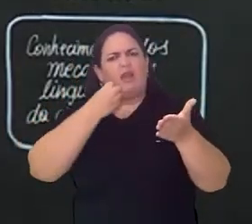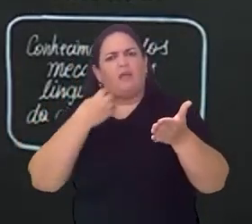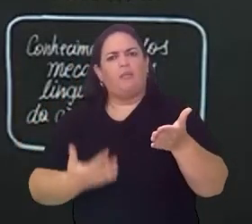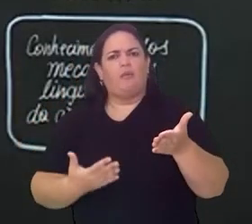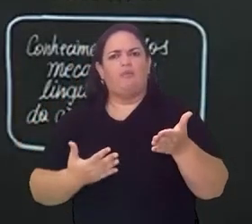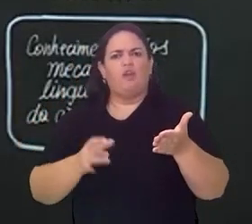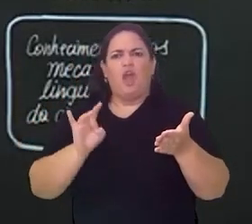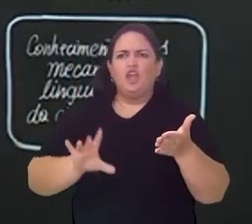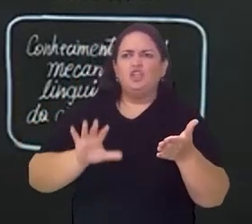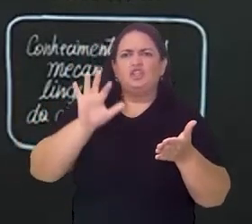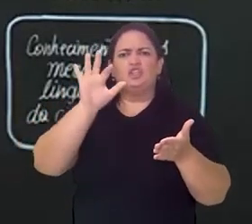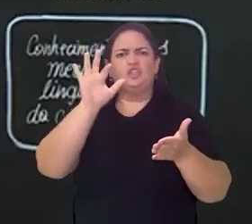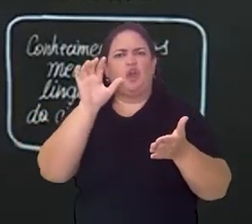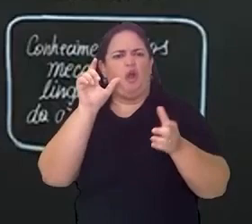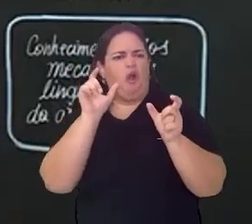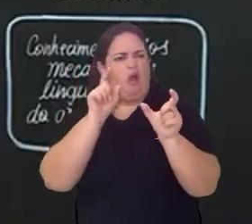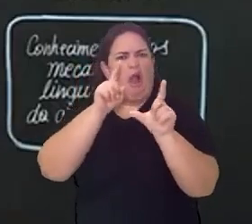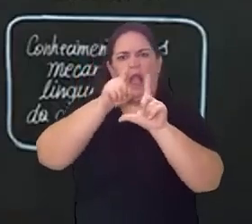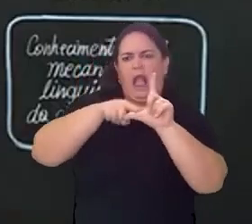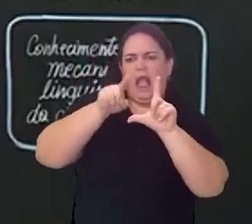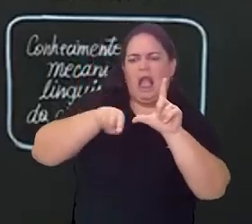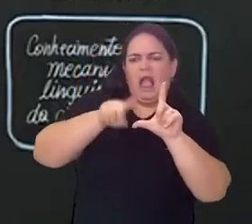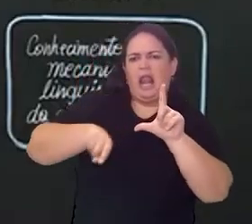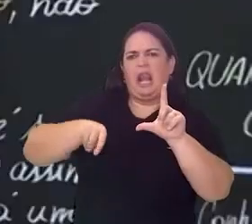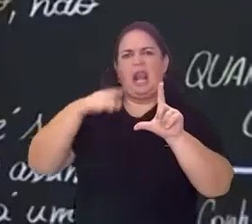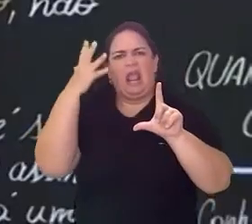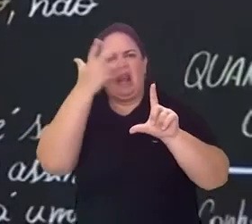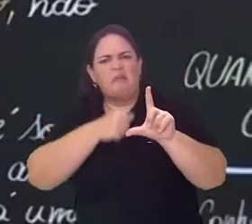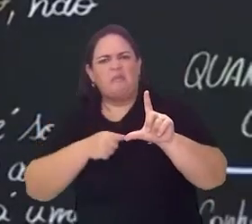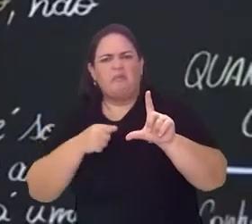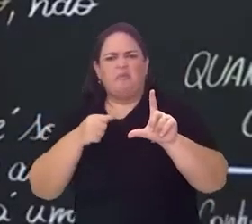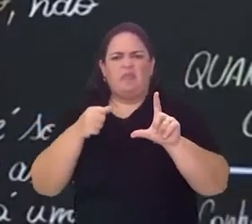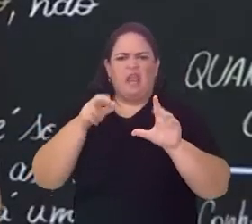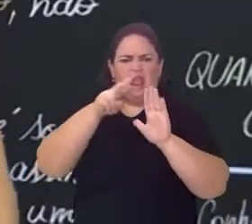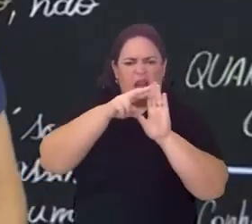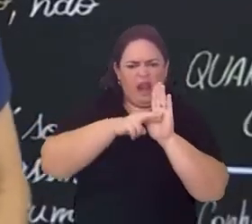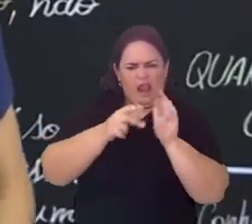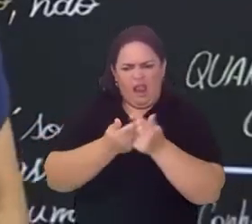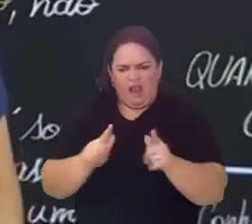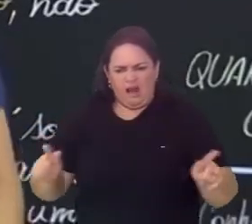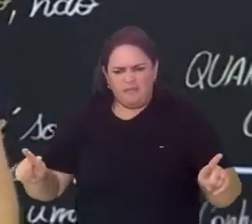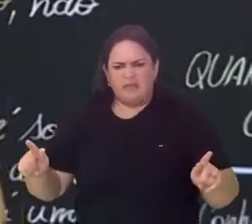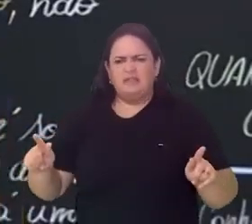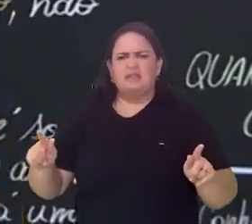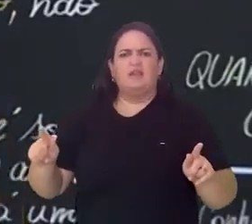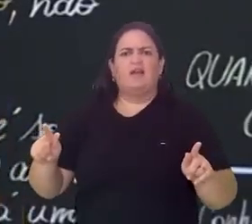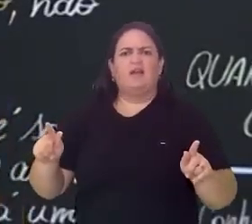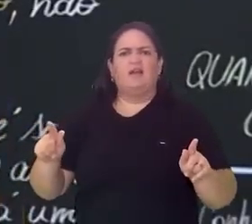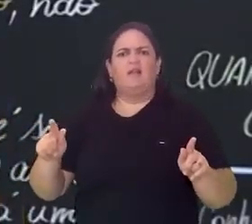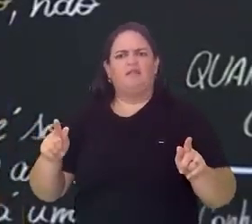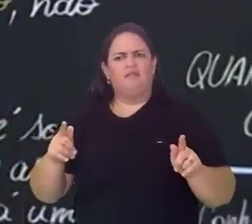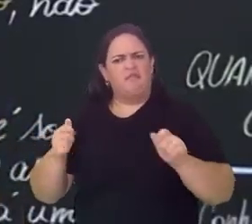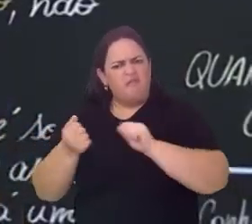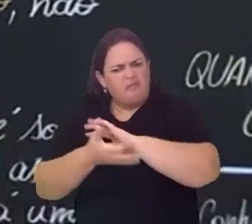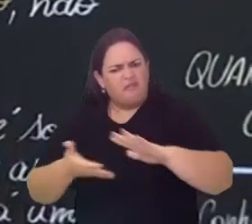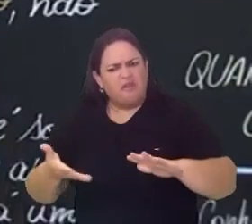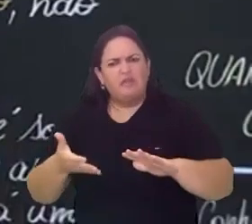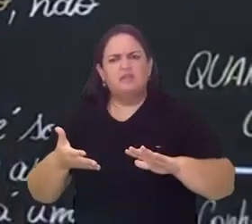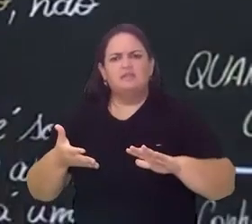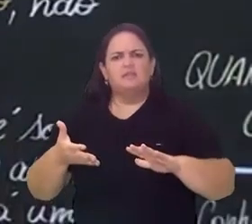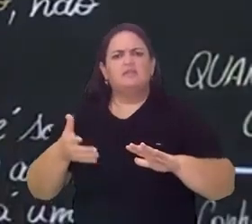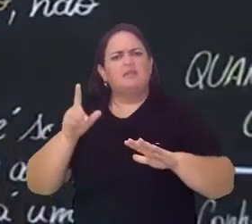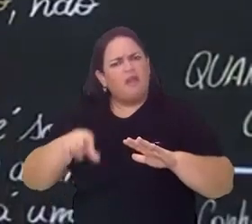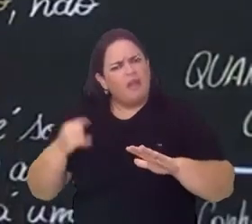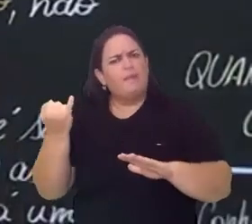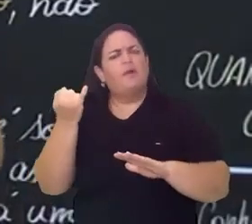só na forma, não pense só numa letra bonita, não pense só em dominar as regras gramaticais. Isso é fundamental, claro, você tem que dominar a língua